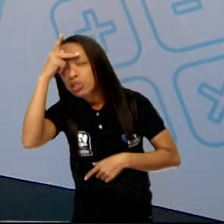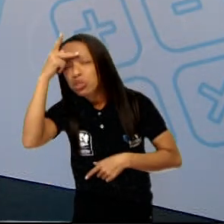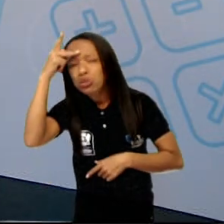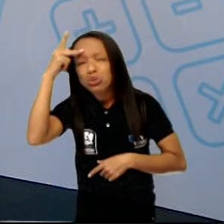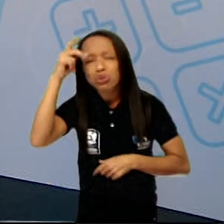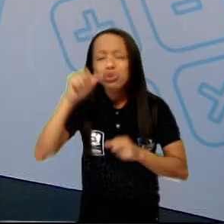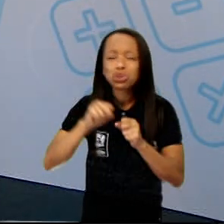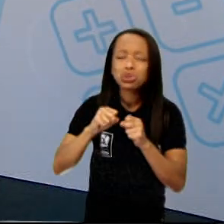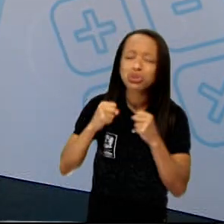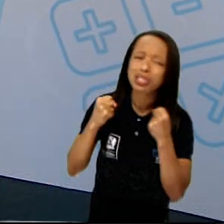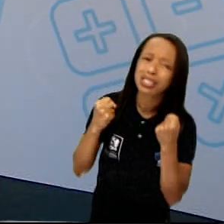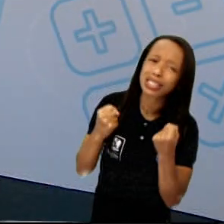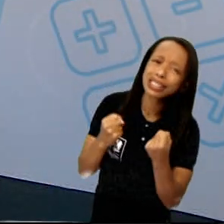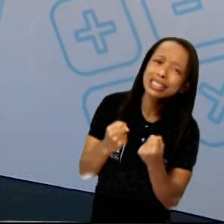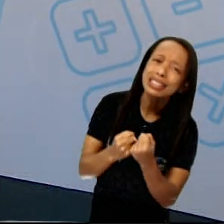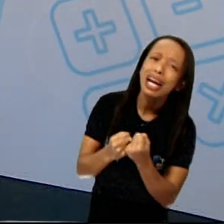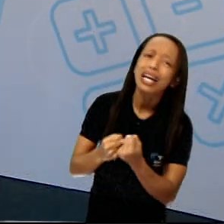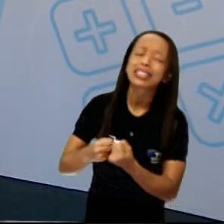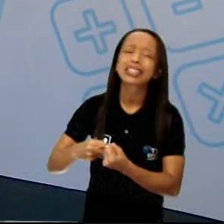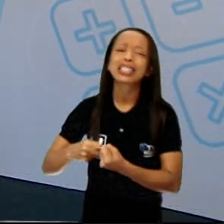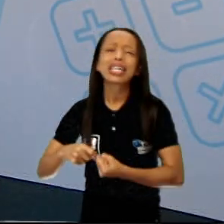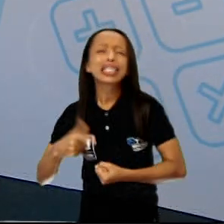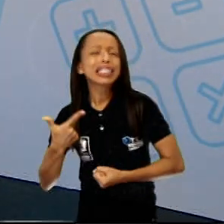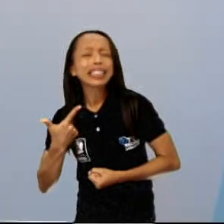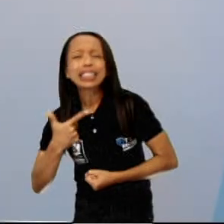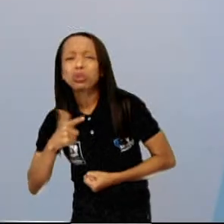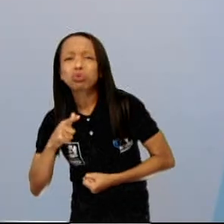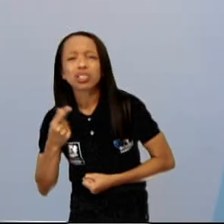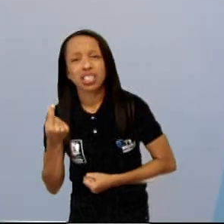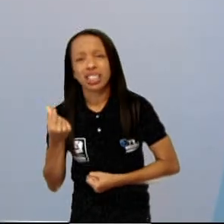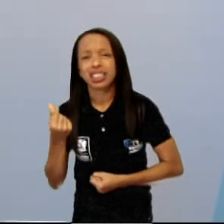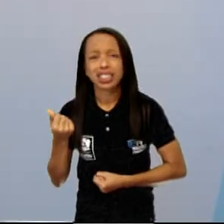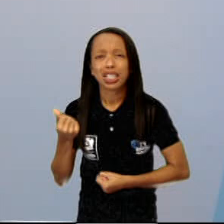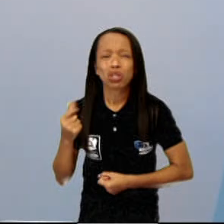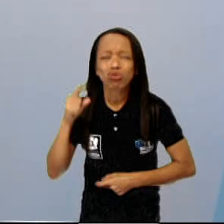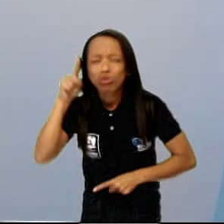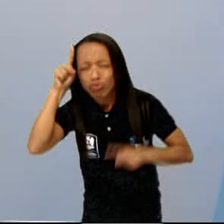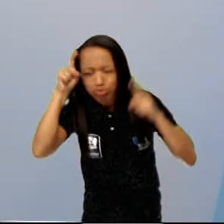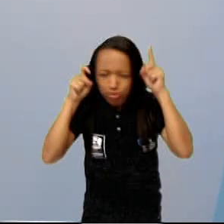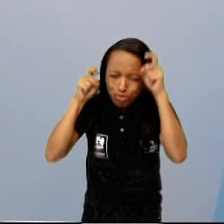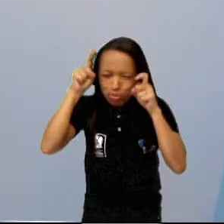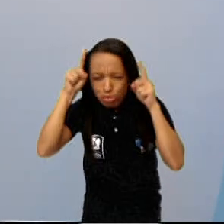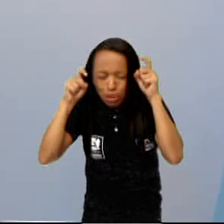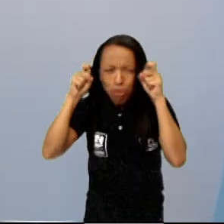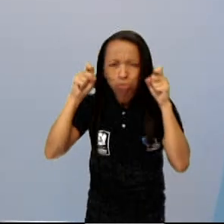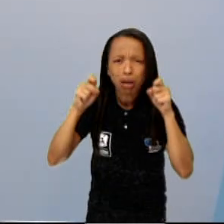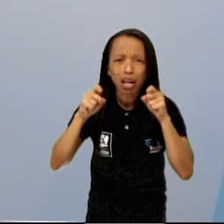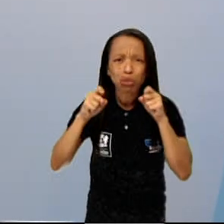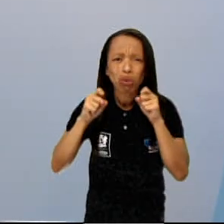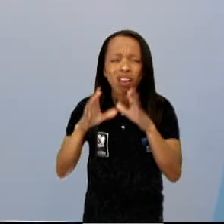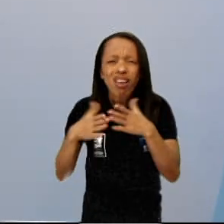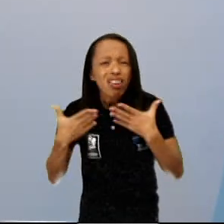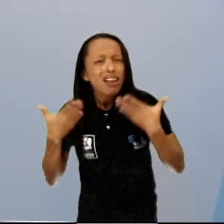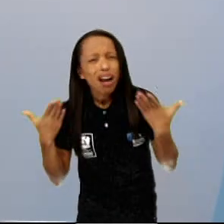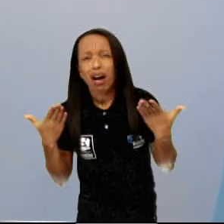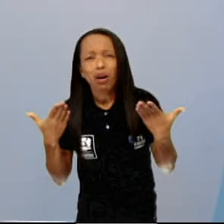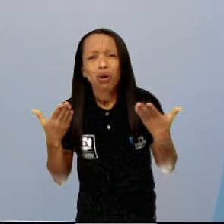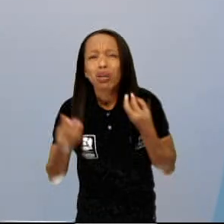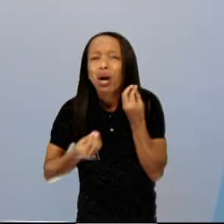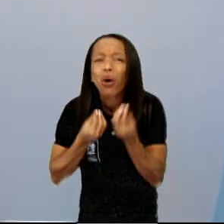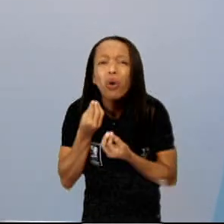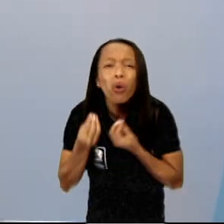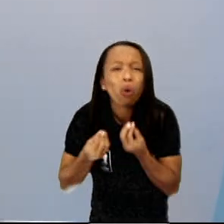pagar imposto se a gente teve problema com colheita, se a gente não tem privilégio, como é que a gente vai fazer? Então o